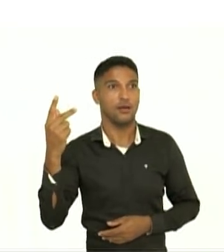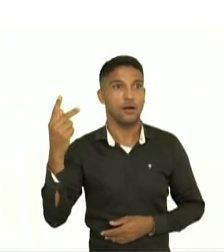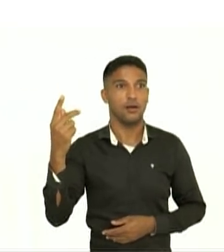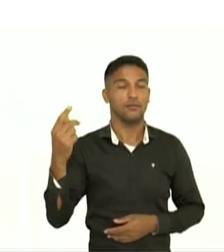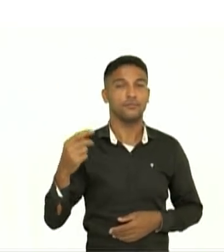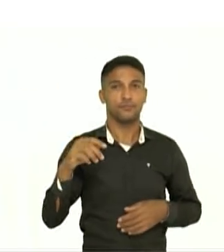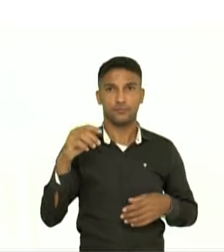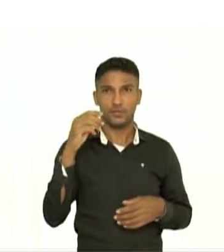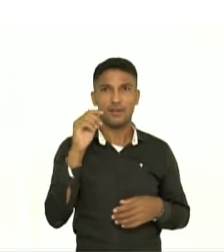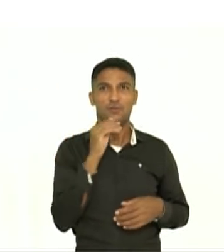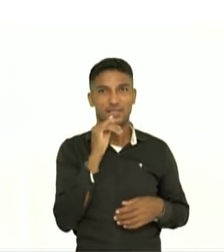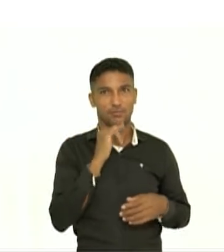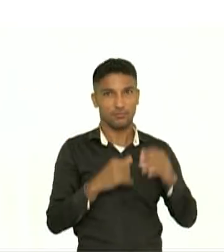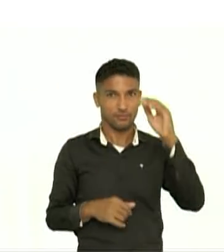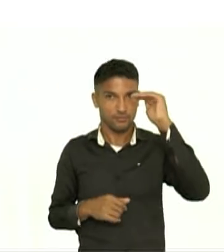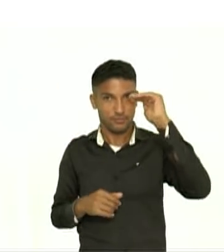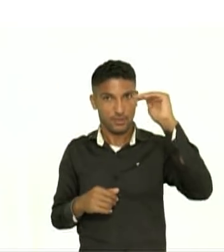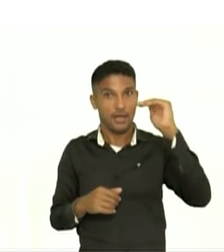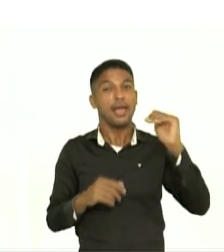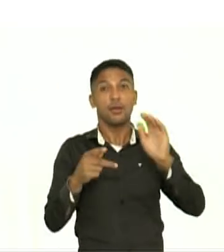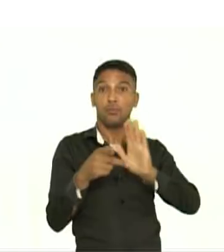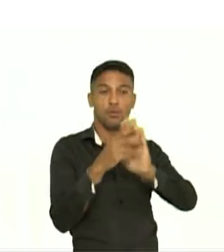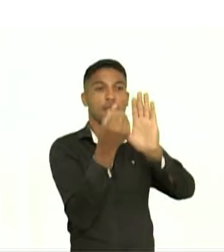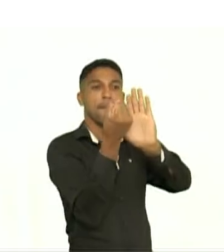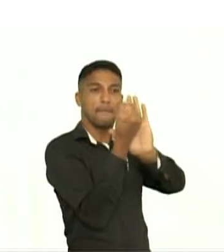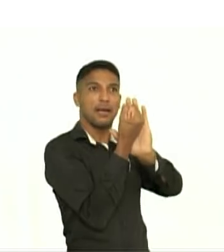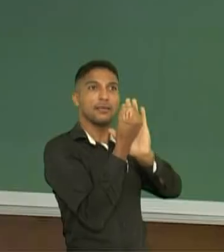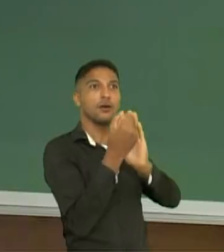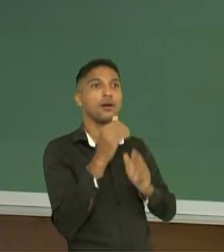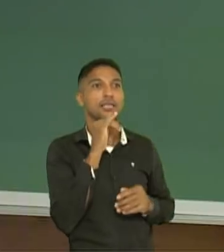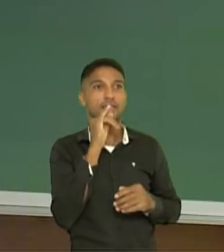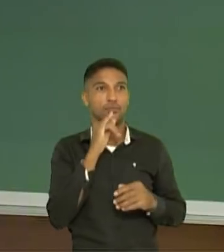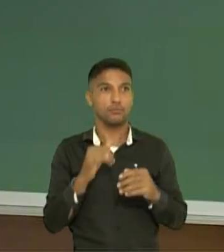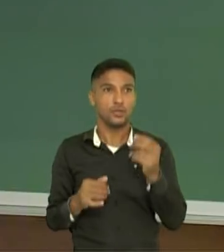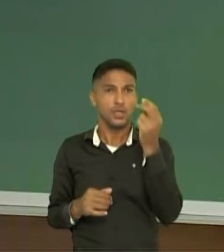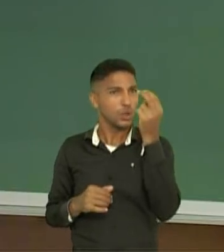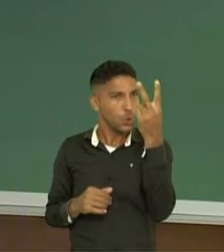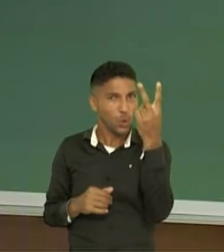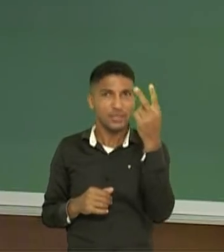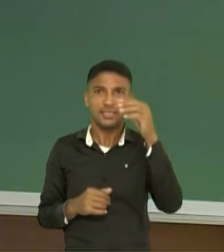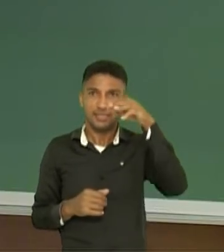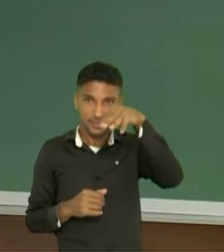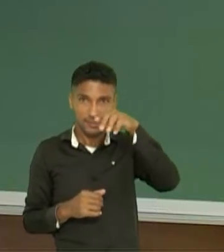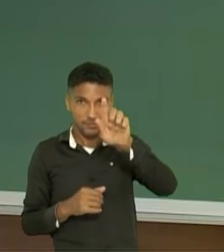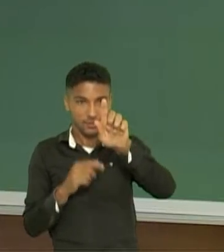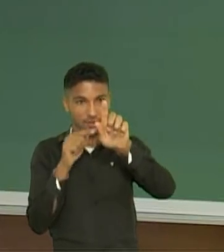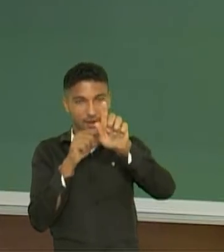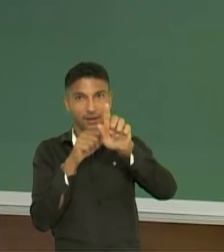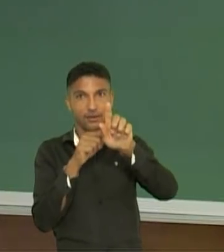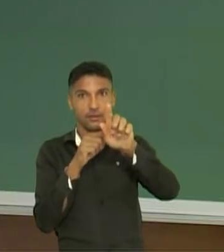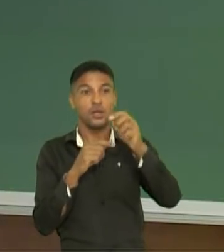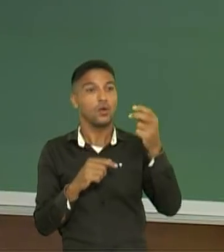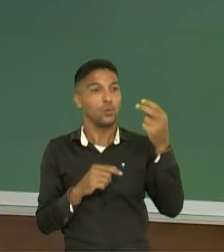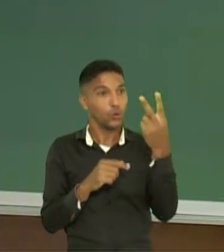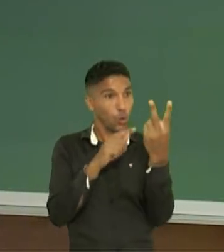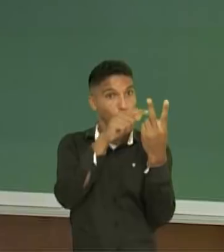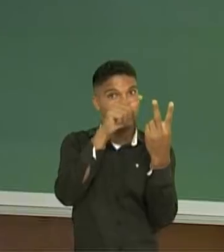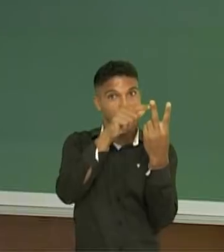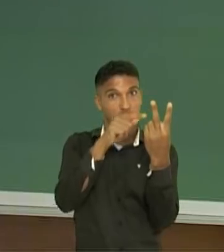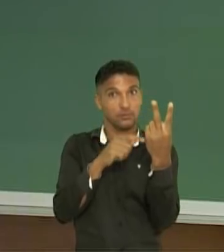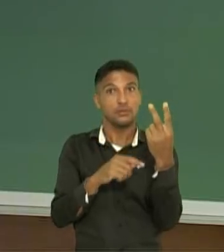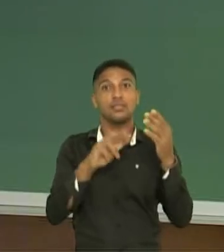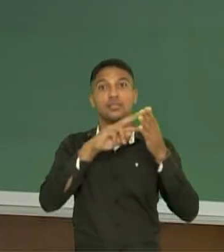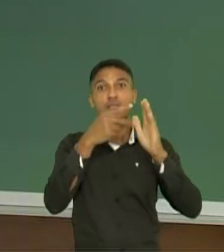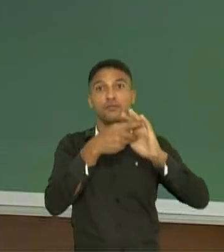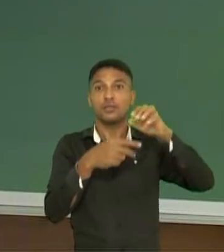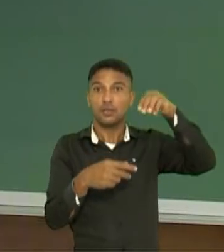coloquei aqui um exemplo, 2 miligramas, onde que o 2 representa o módulo, a intensidade, e a unidade miligrama representa a